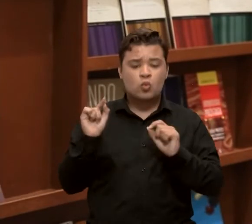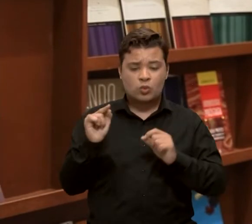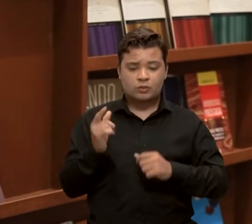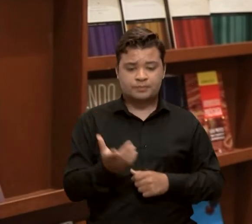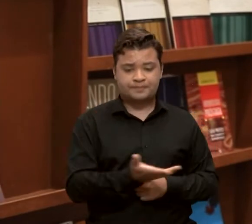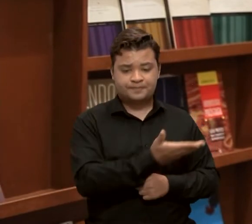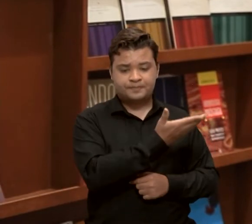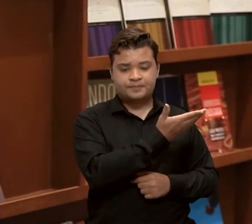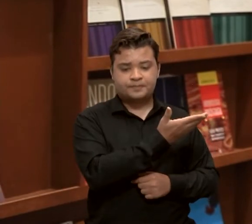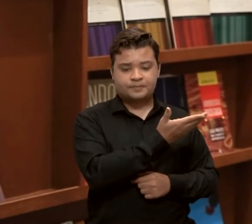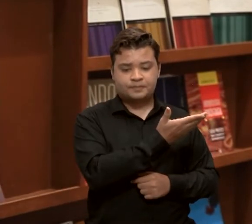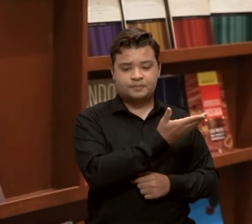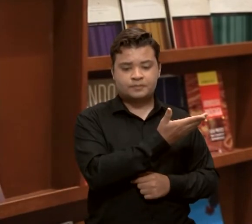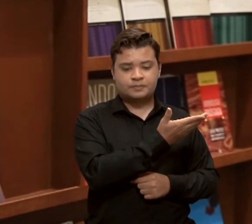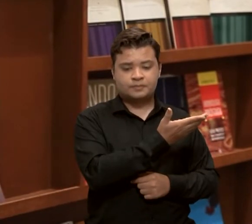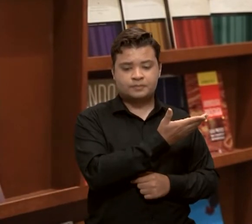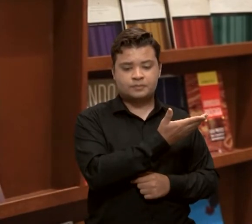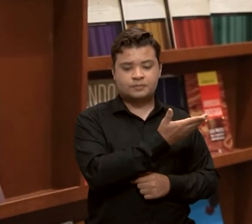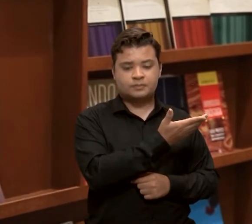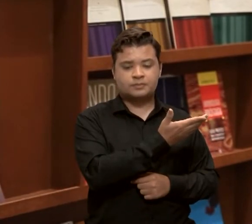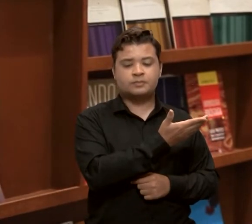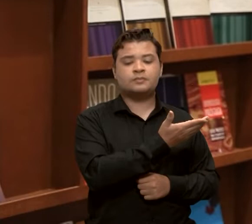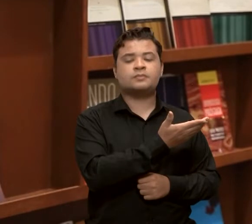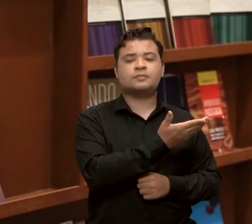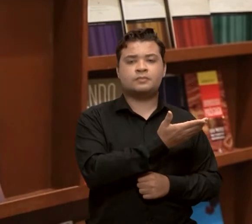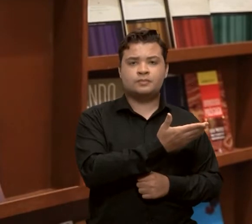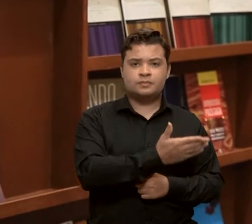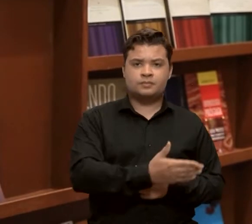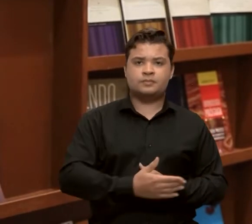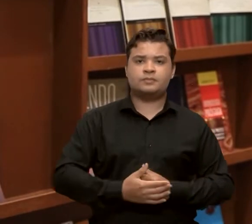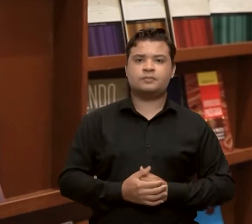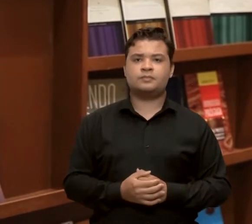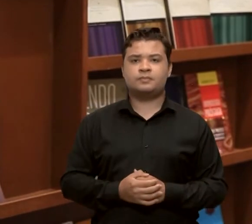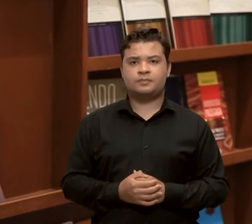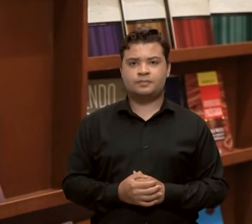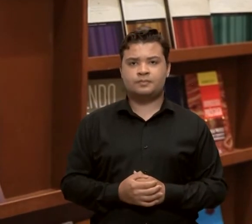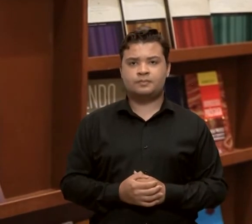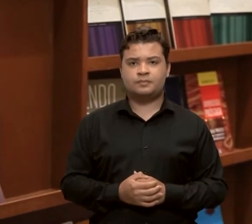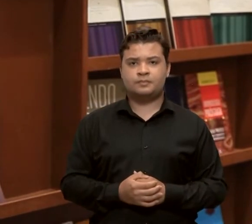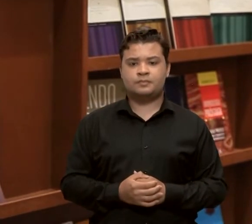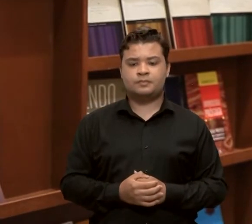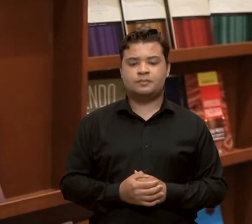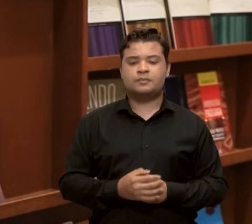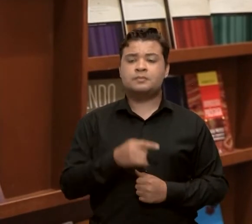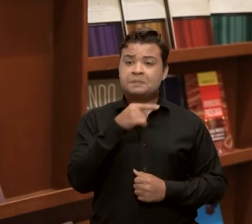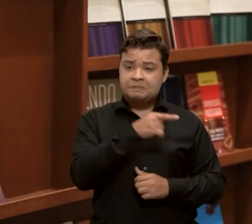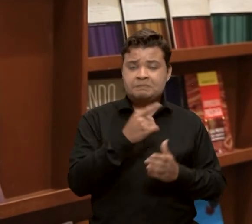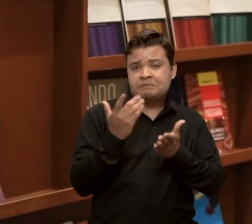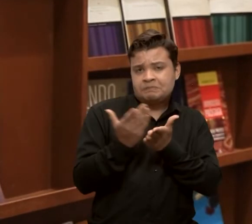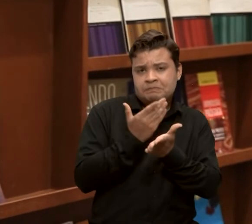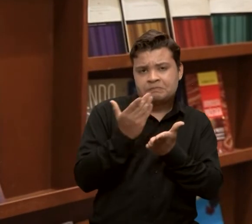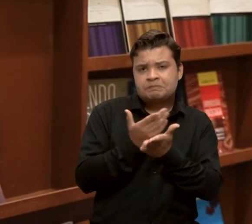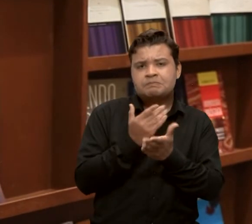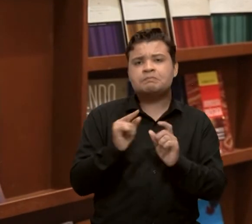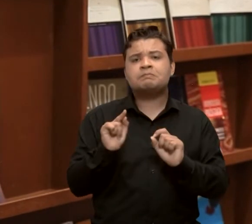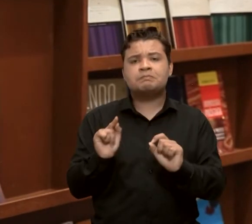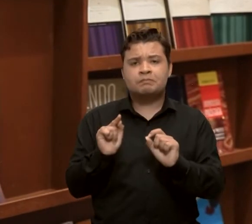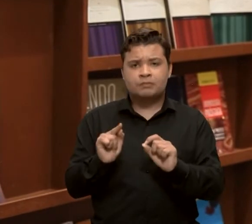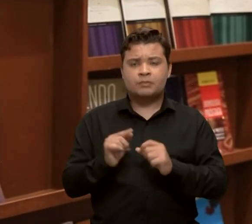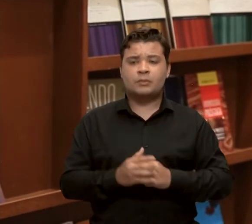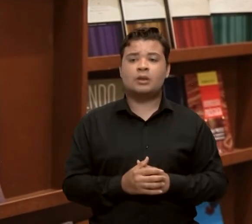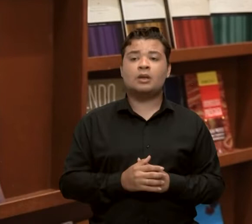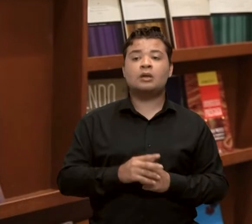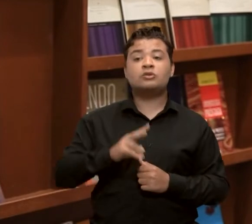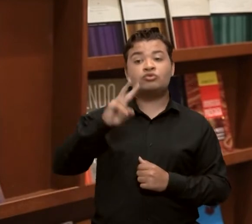campo político na América Latina, as organizações indígenas no Brasil. Essa obra caminha entre a história